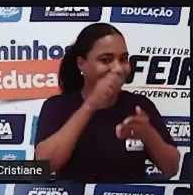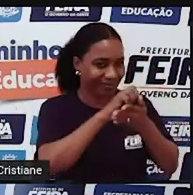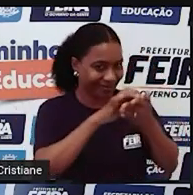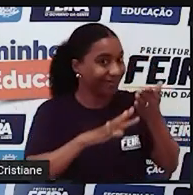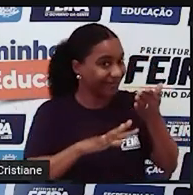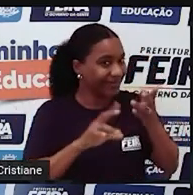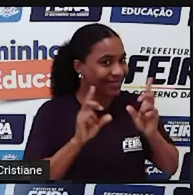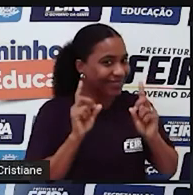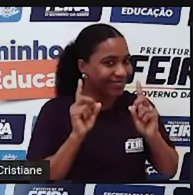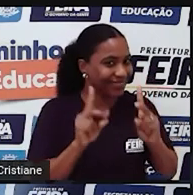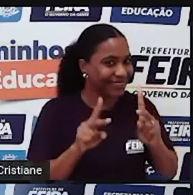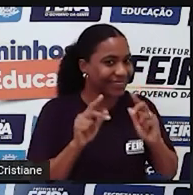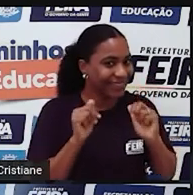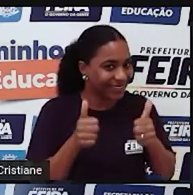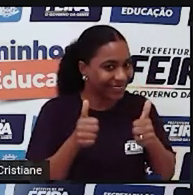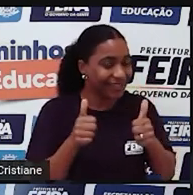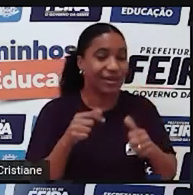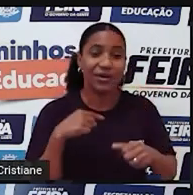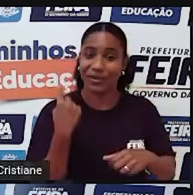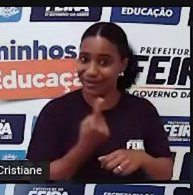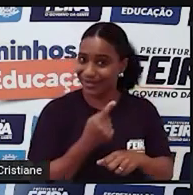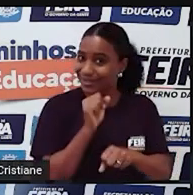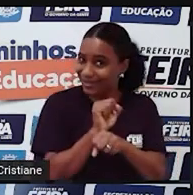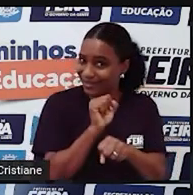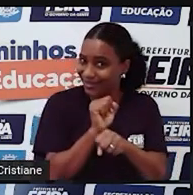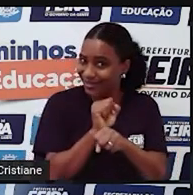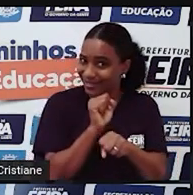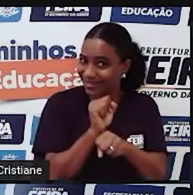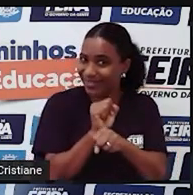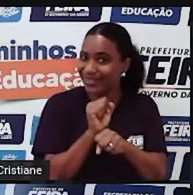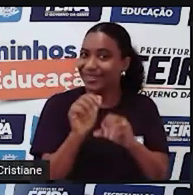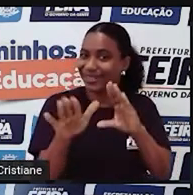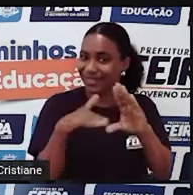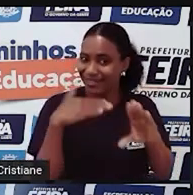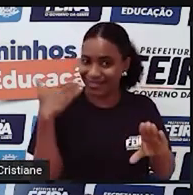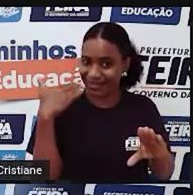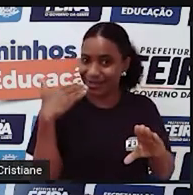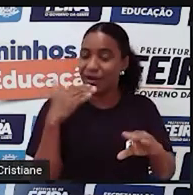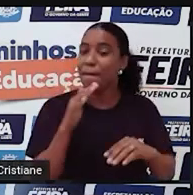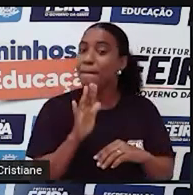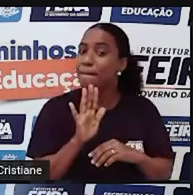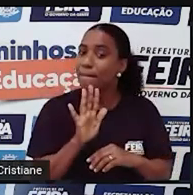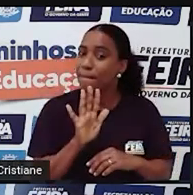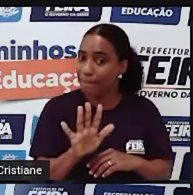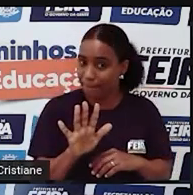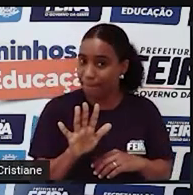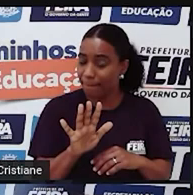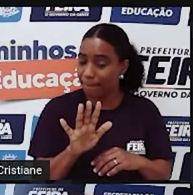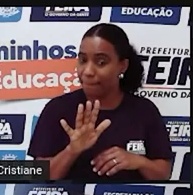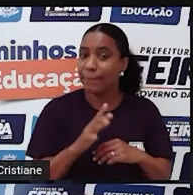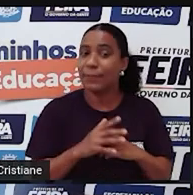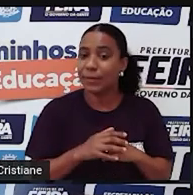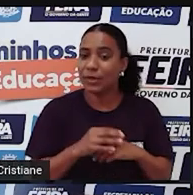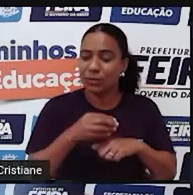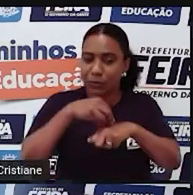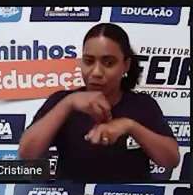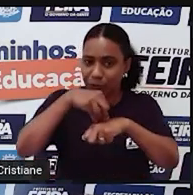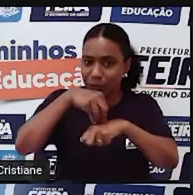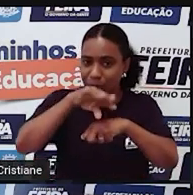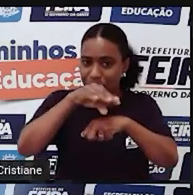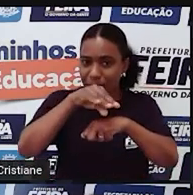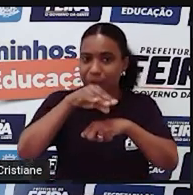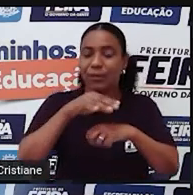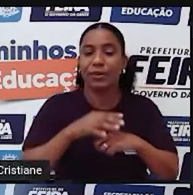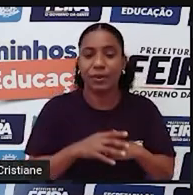ok? Nós estamos esperando a sua participação. Mas eu tenho aqui uma dica importante para vocês.